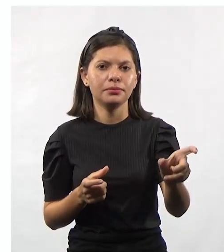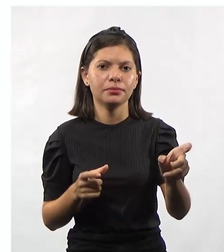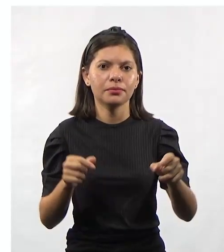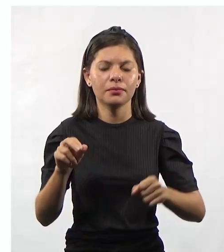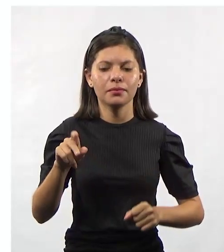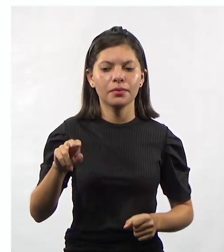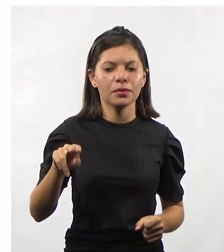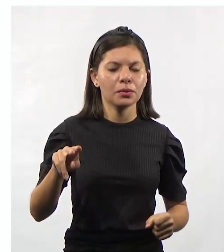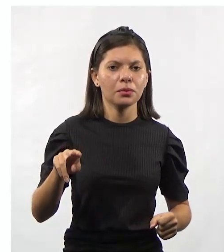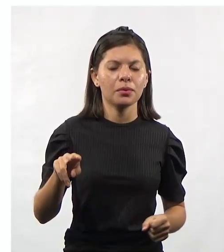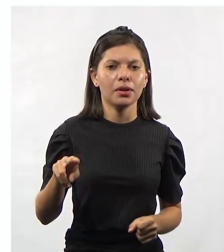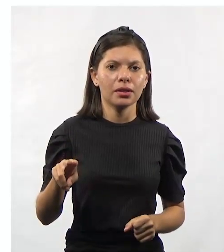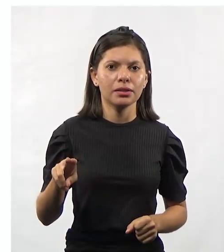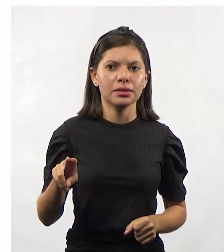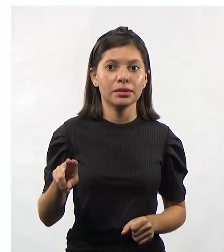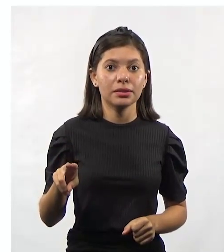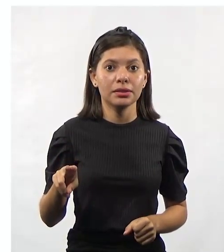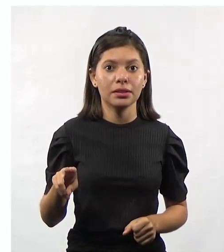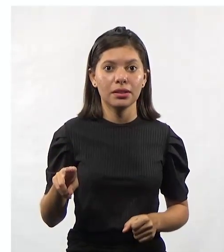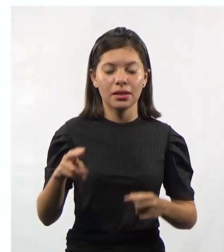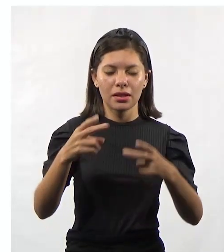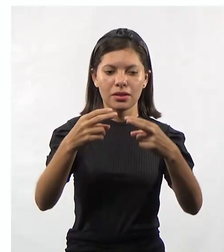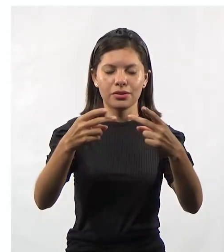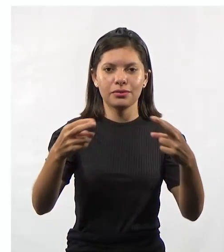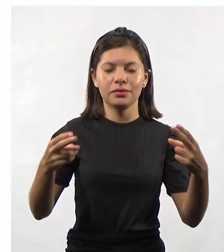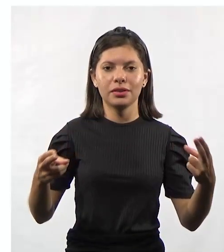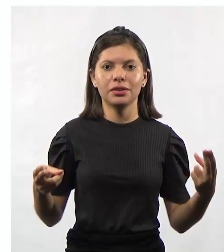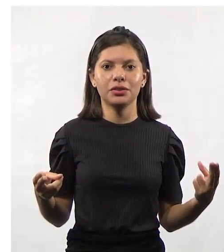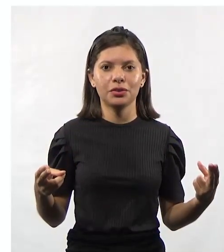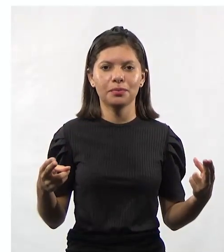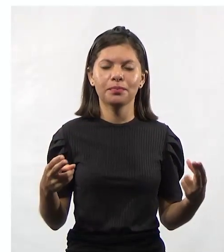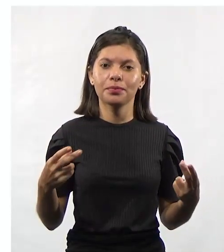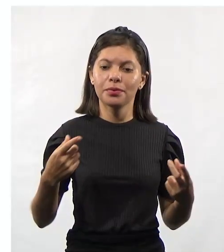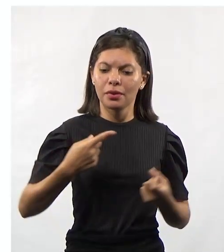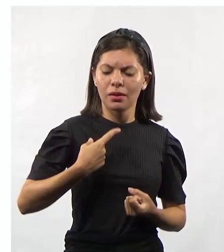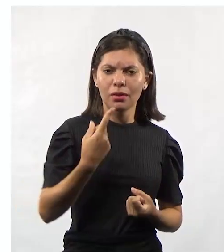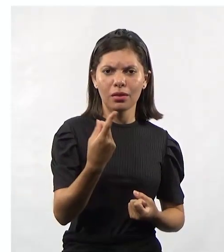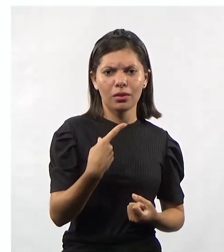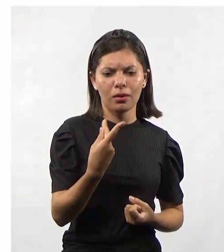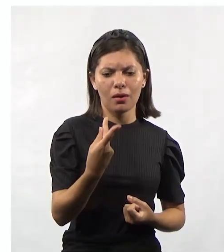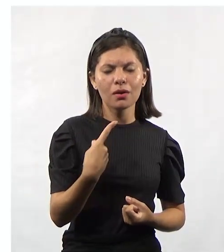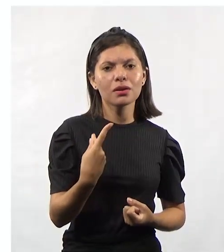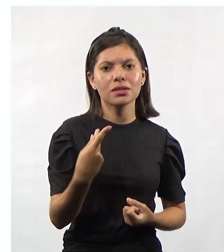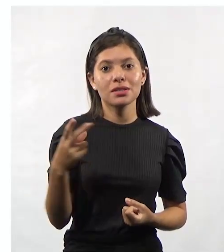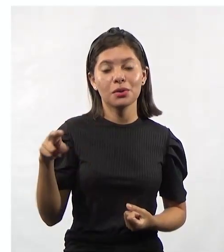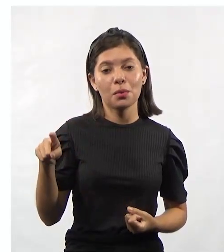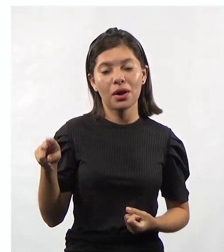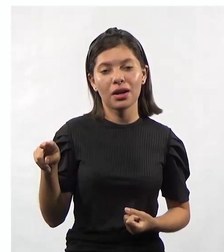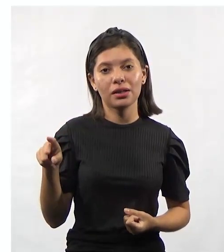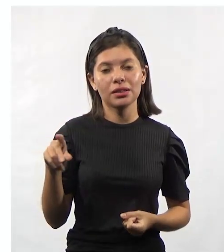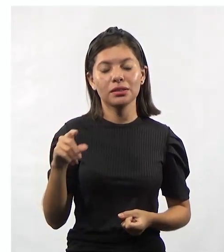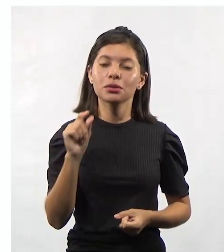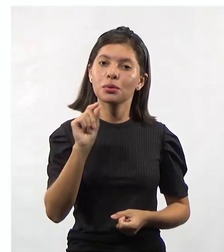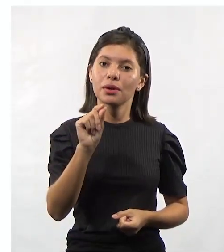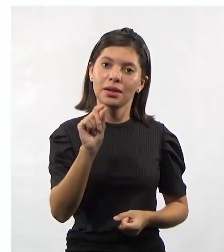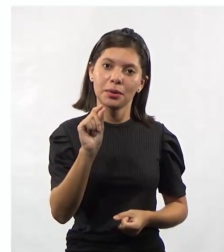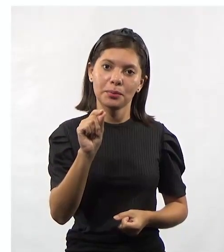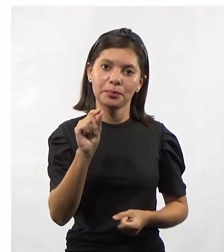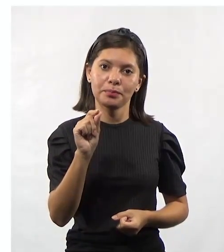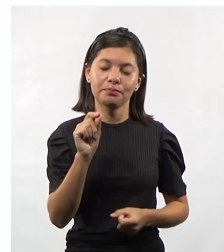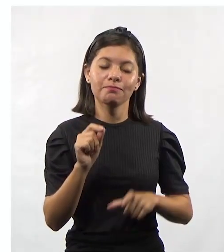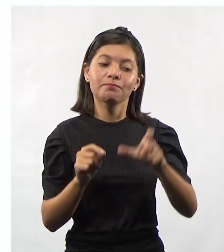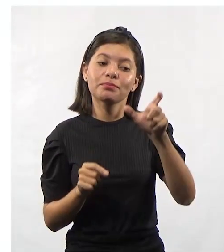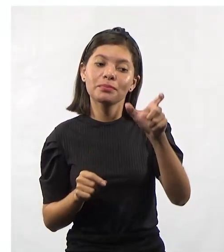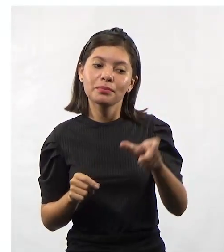em considerar pessoas iguais como diferentes, né? Nós somos iguais em